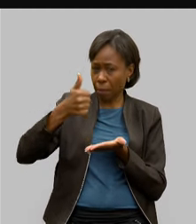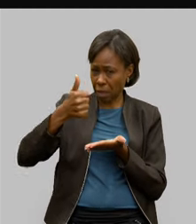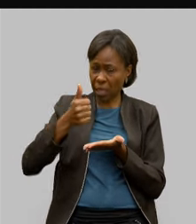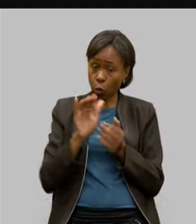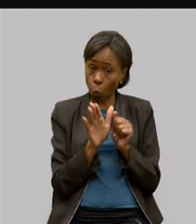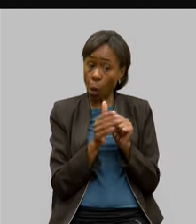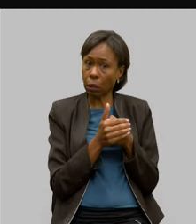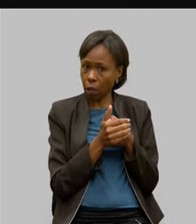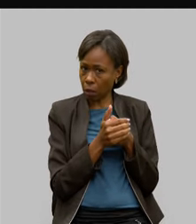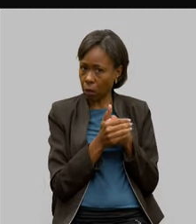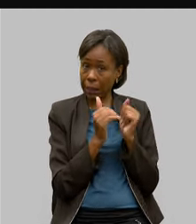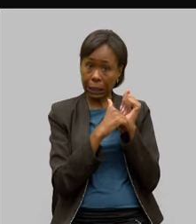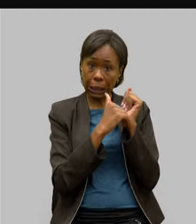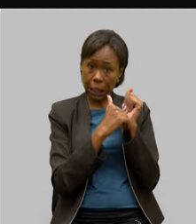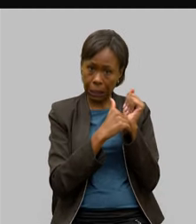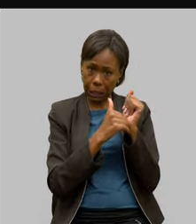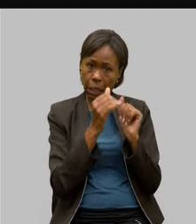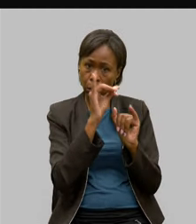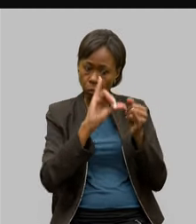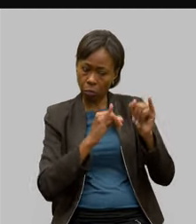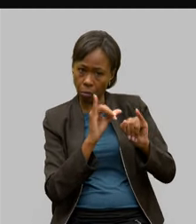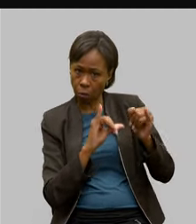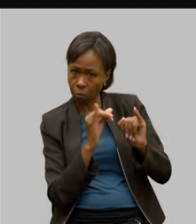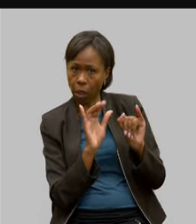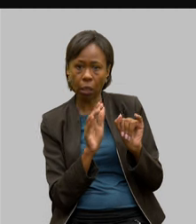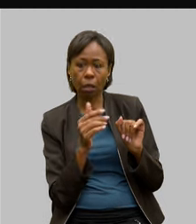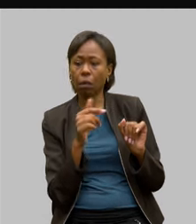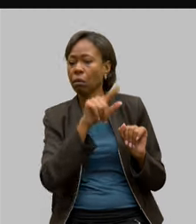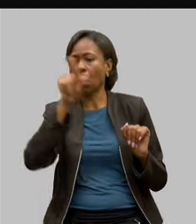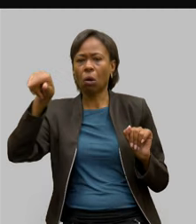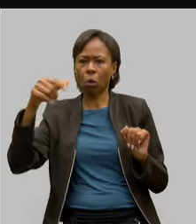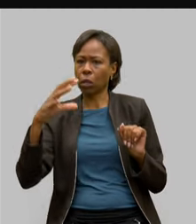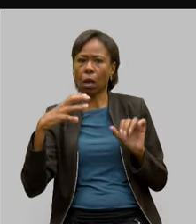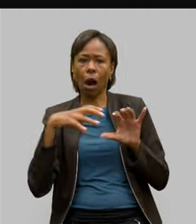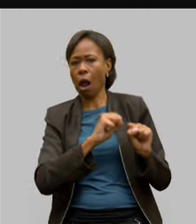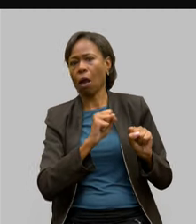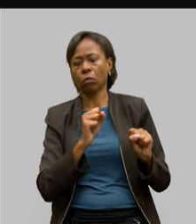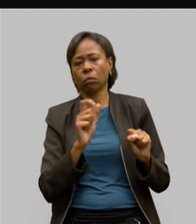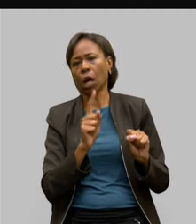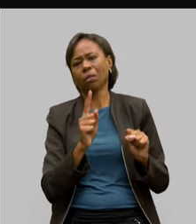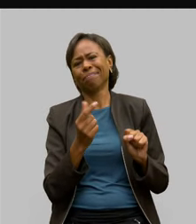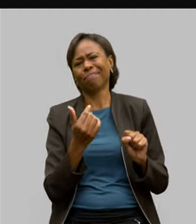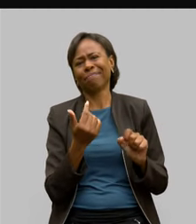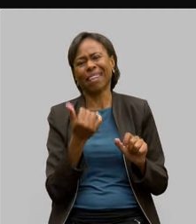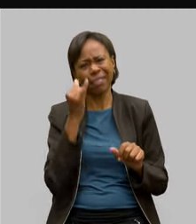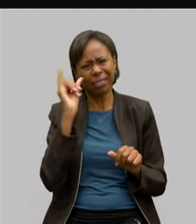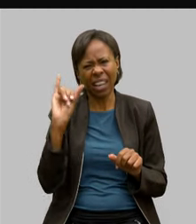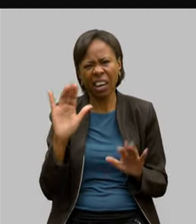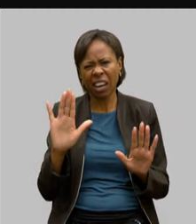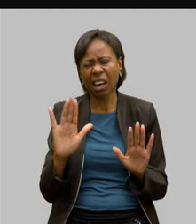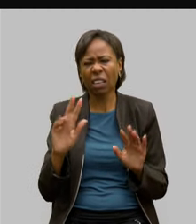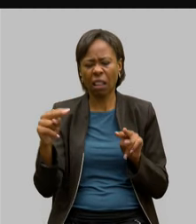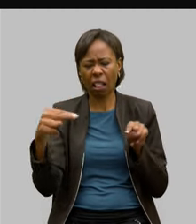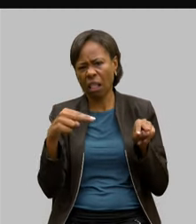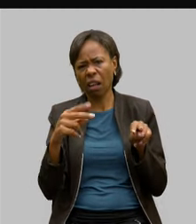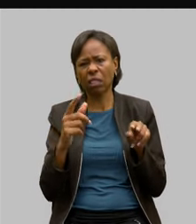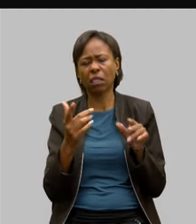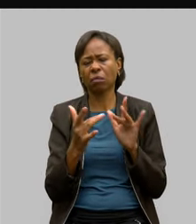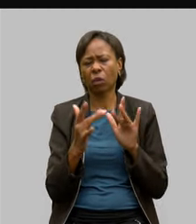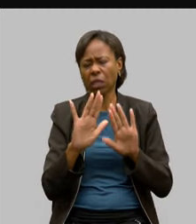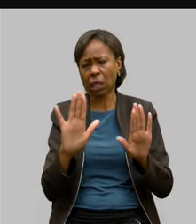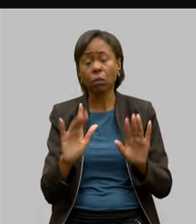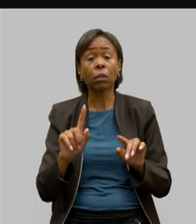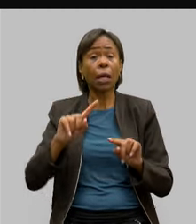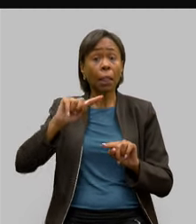Industrial né para poder ninguém se apropriar dele sem assim contactar a gente também então a gente